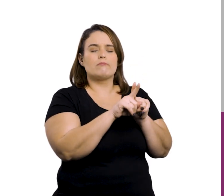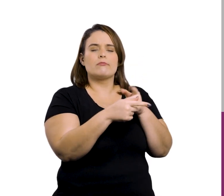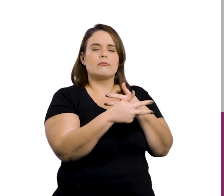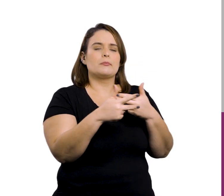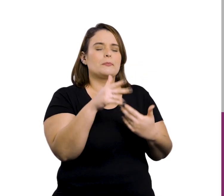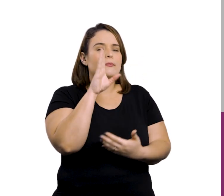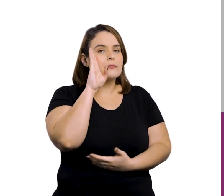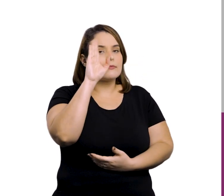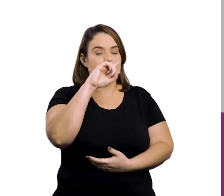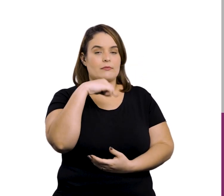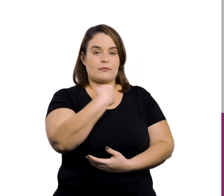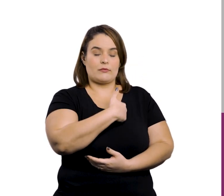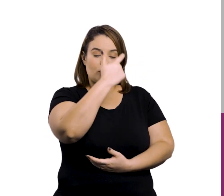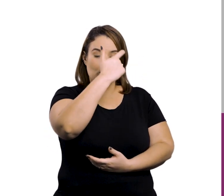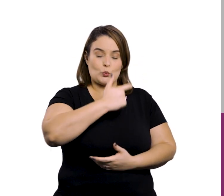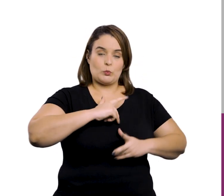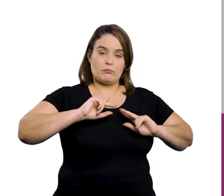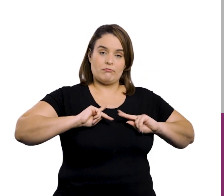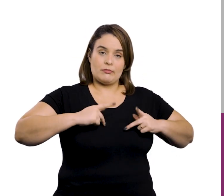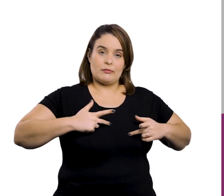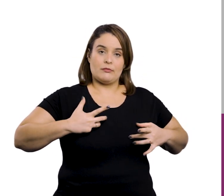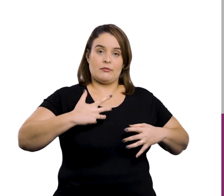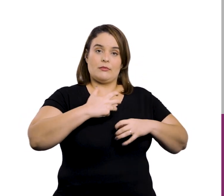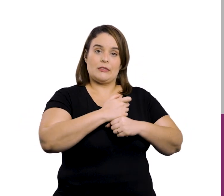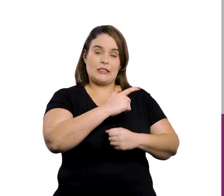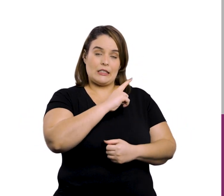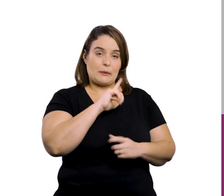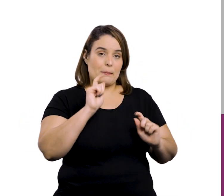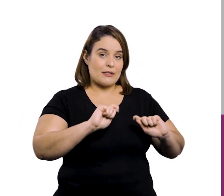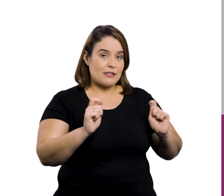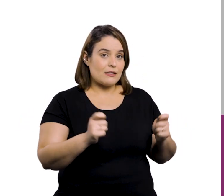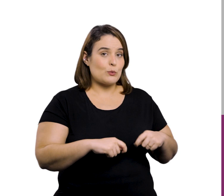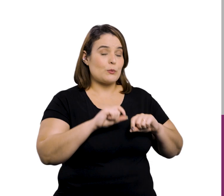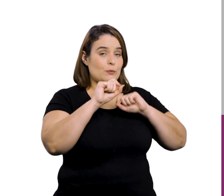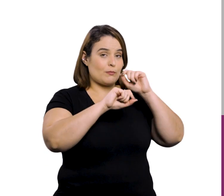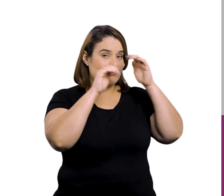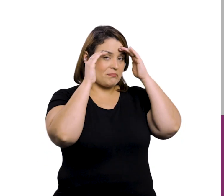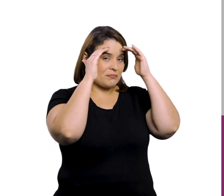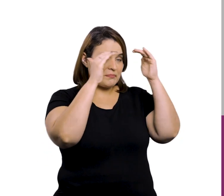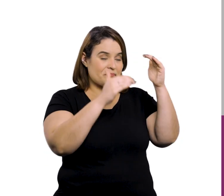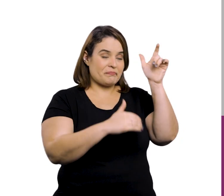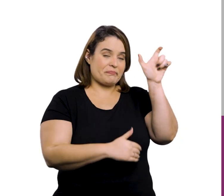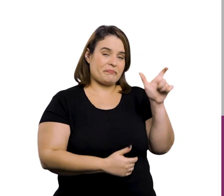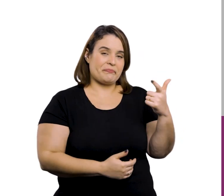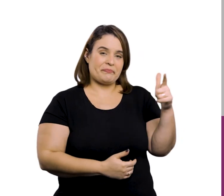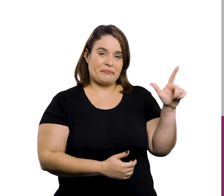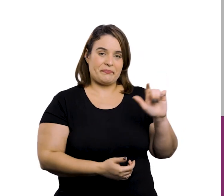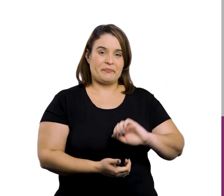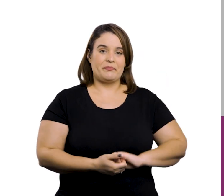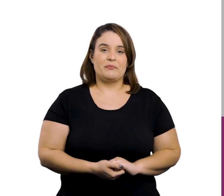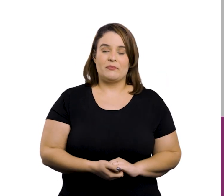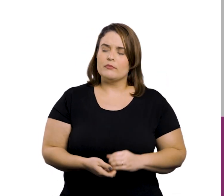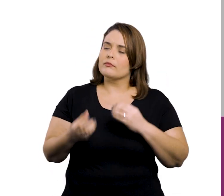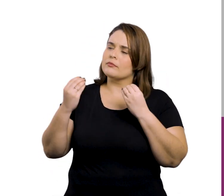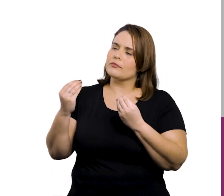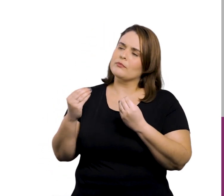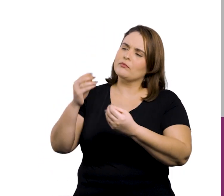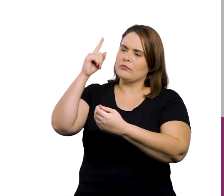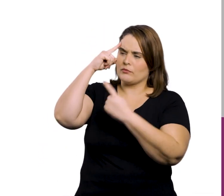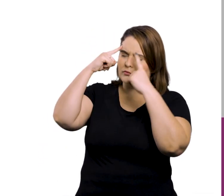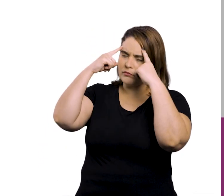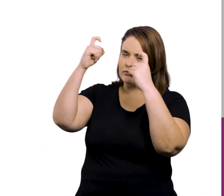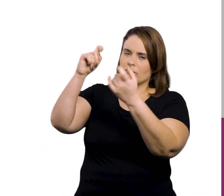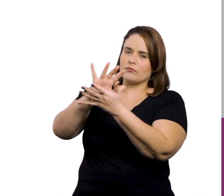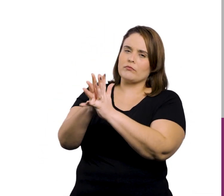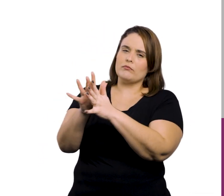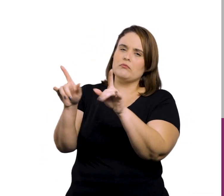princípio e um requisito para nos tornarmos seres humanos plenos, dotados da capacidade de respeitarmos os outros.